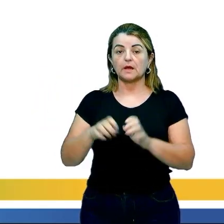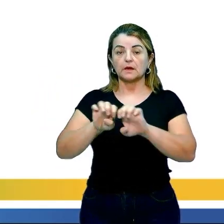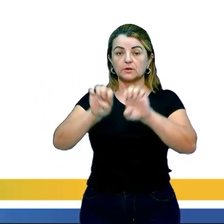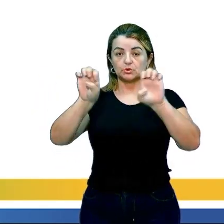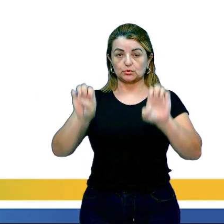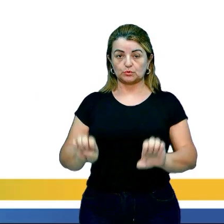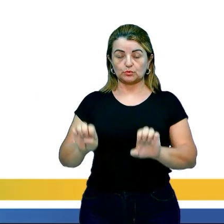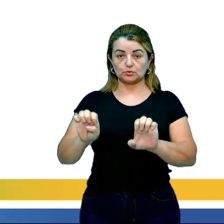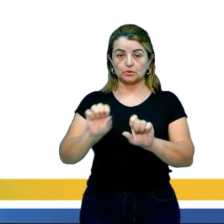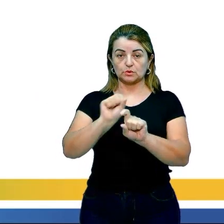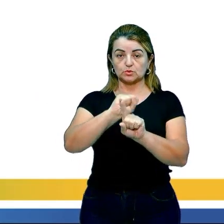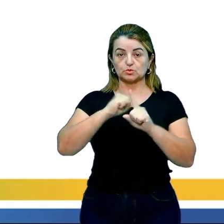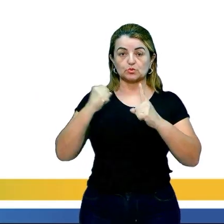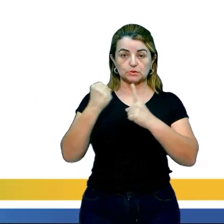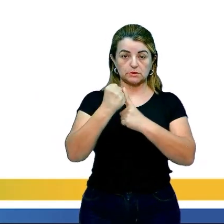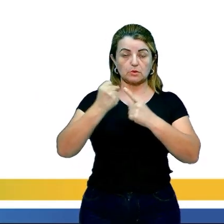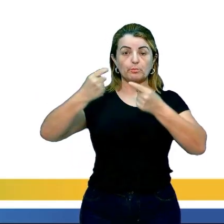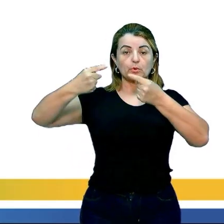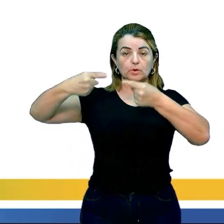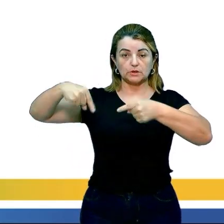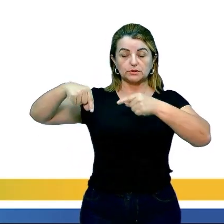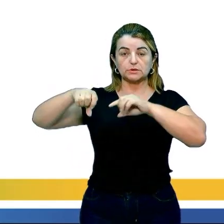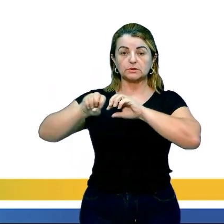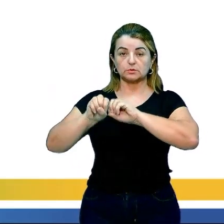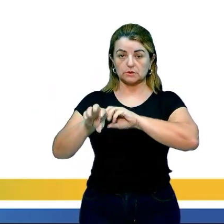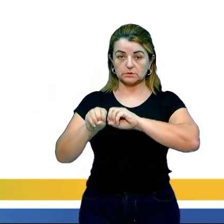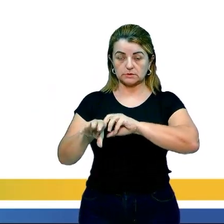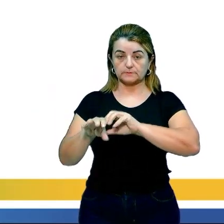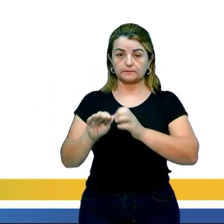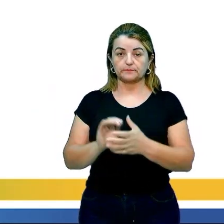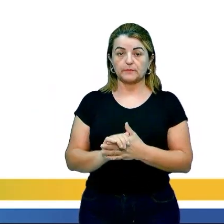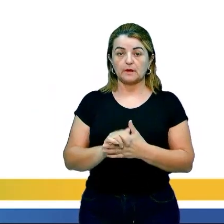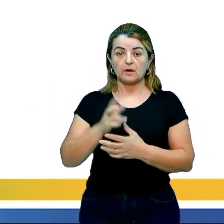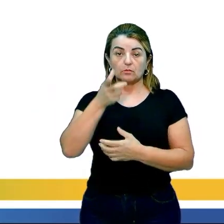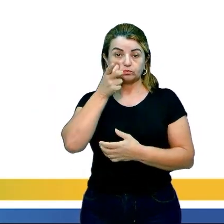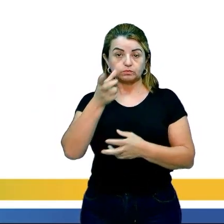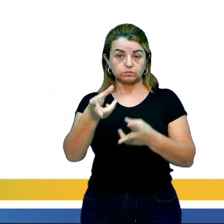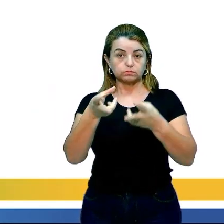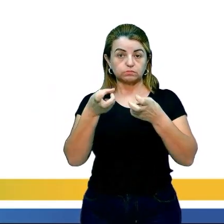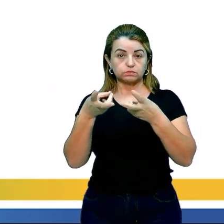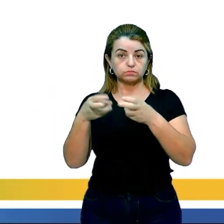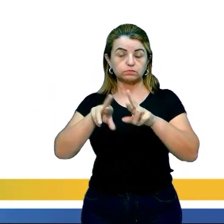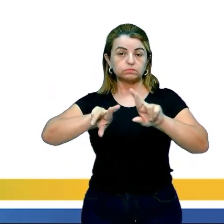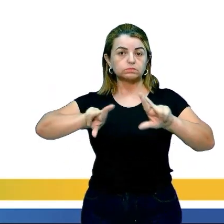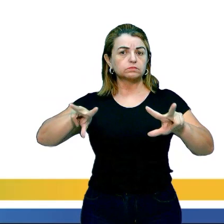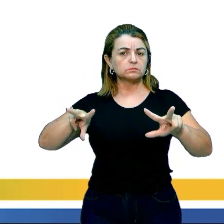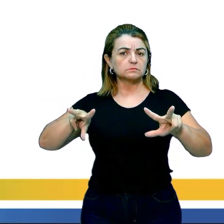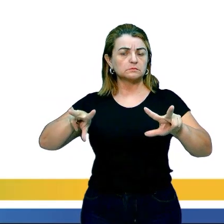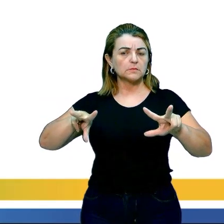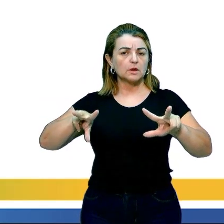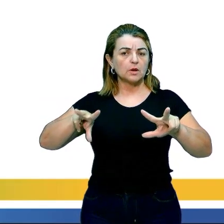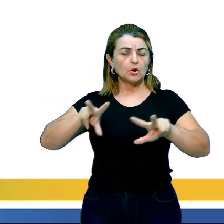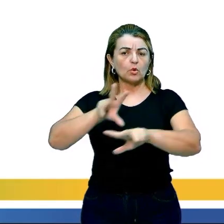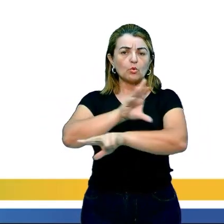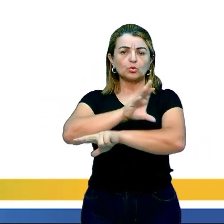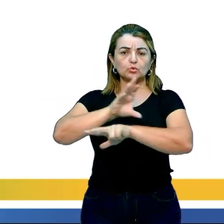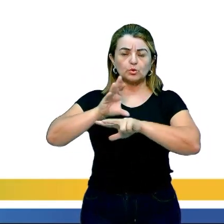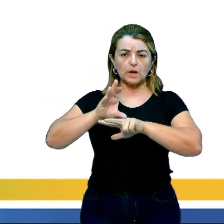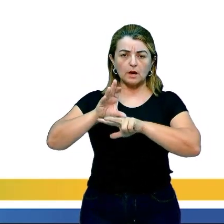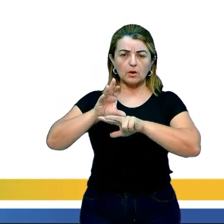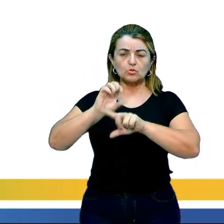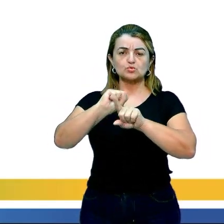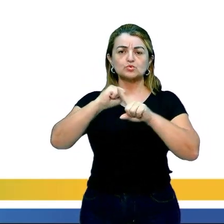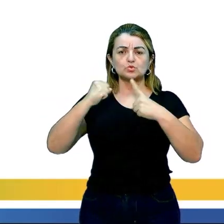social política e educação a partir das célula nós vamos perceber né a diferença cultural né